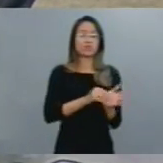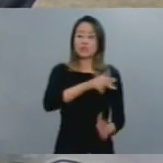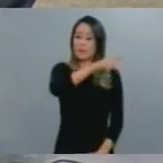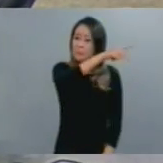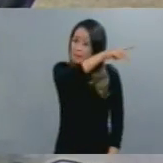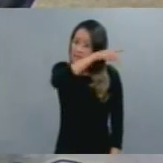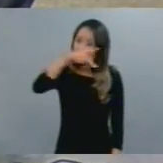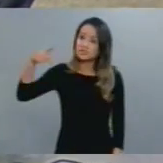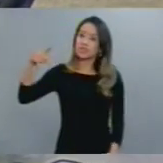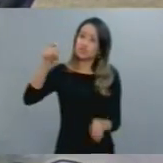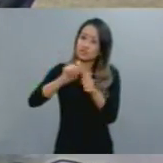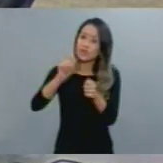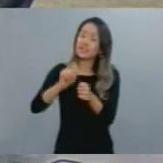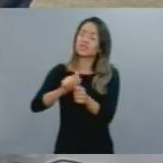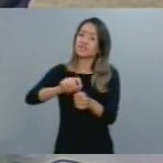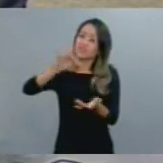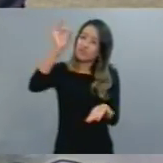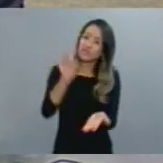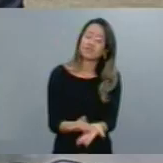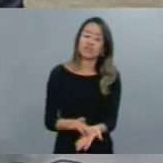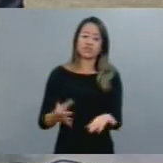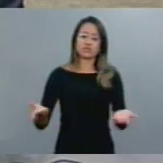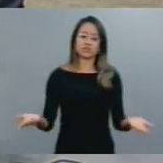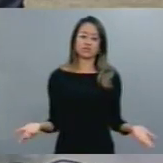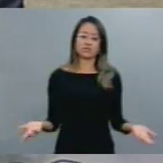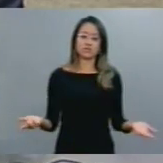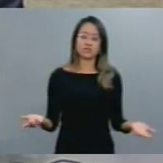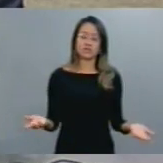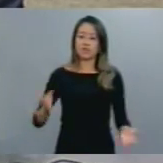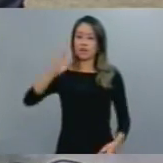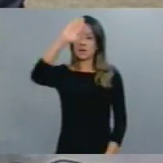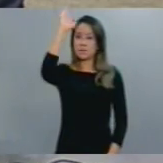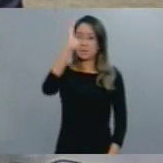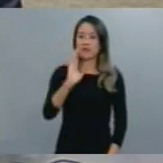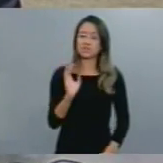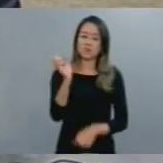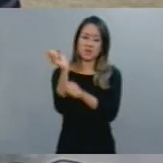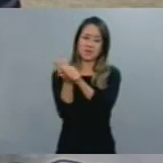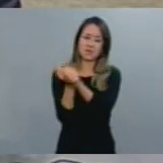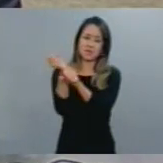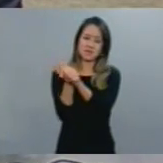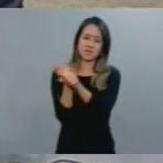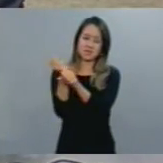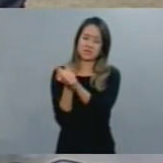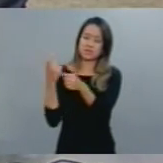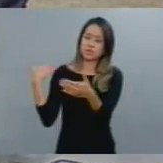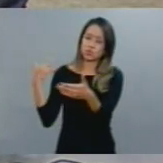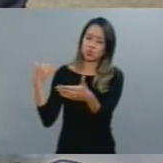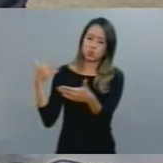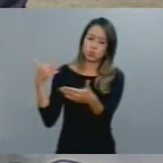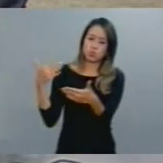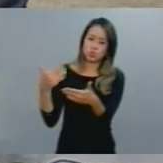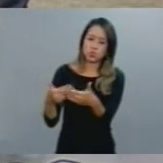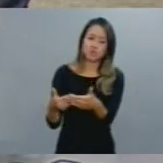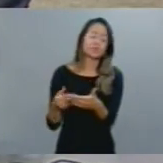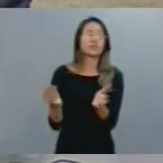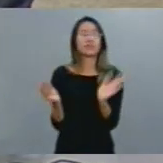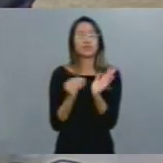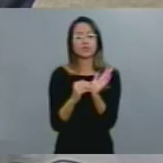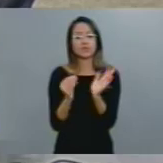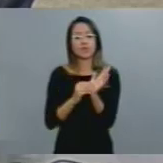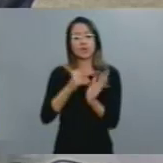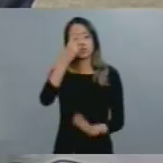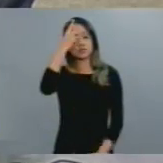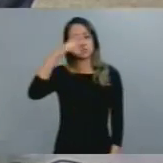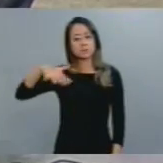isso apartidariamente. No Brasil, lamentavelmente, nas últimas décadas, se ressente de pessoas que têm um